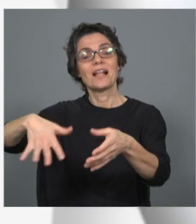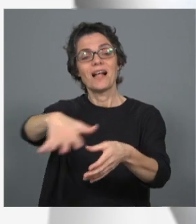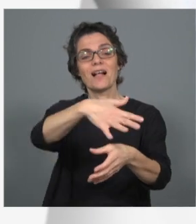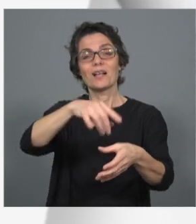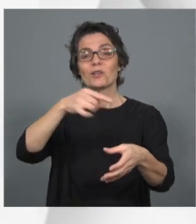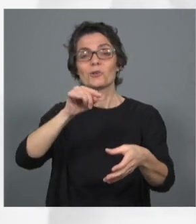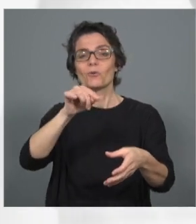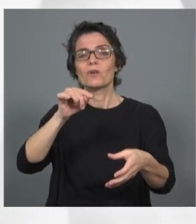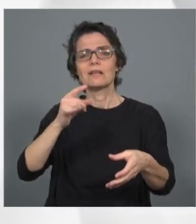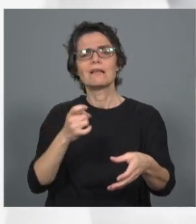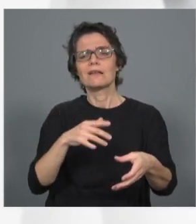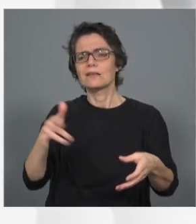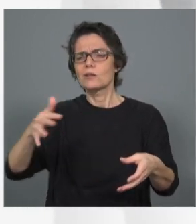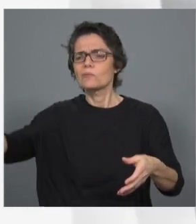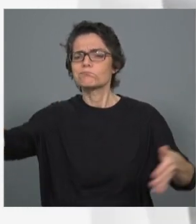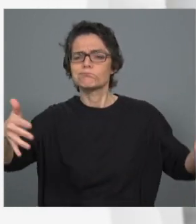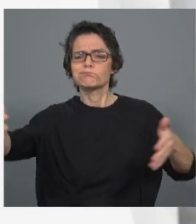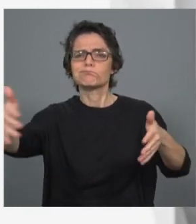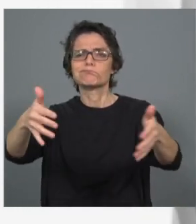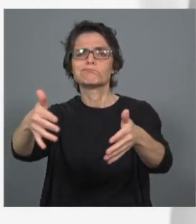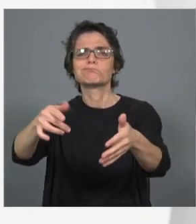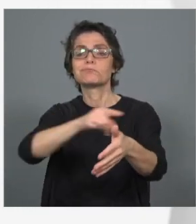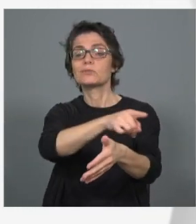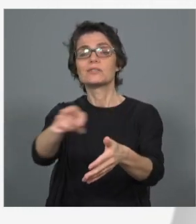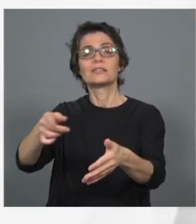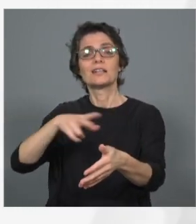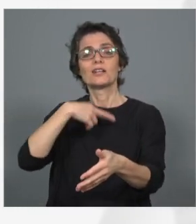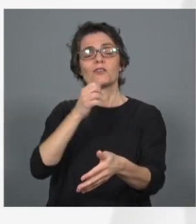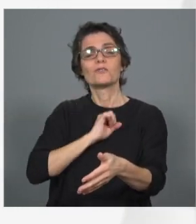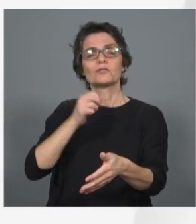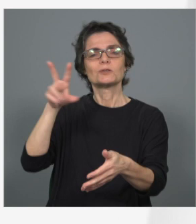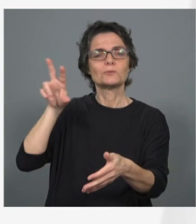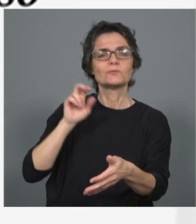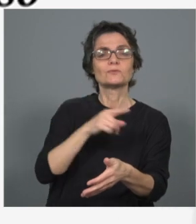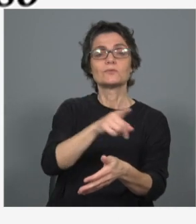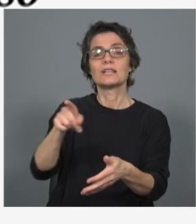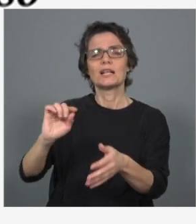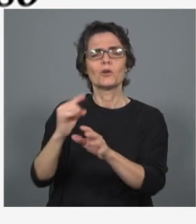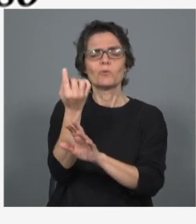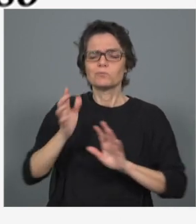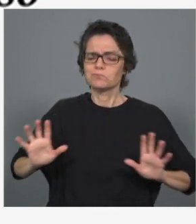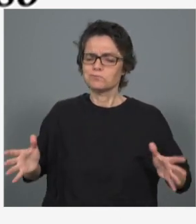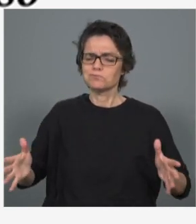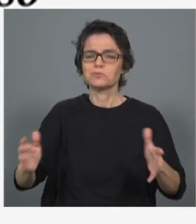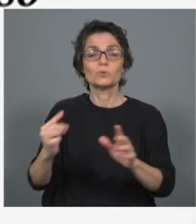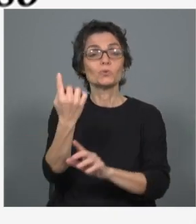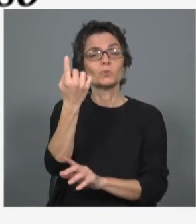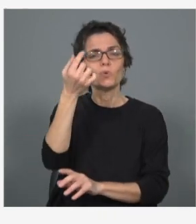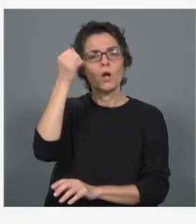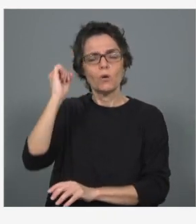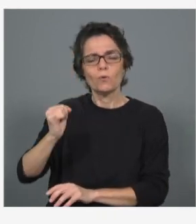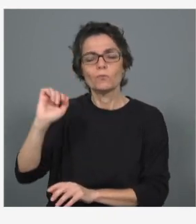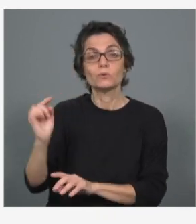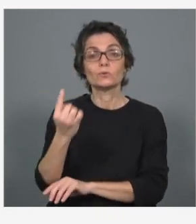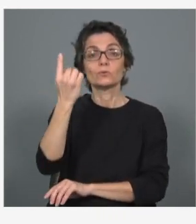e preciso de as reunir. Elas ouvirão a minha voz e haverá um só rebanho e um só pastor.